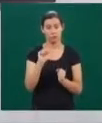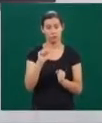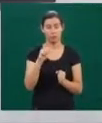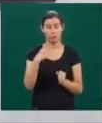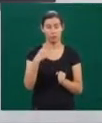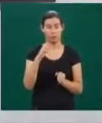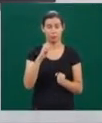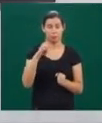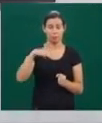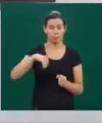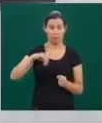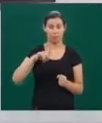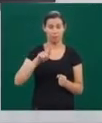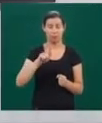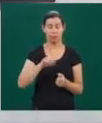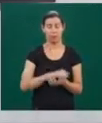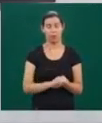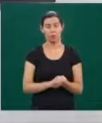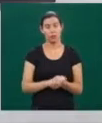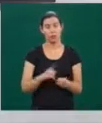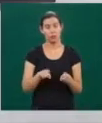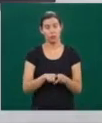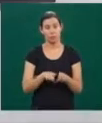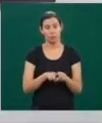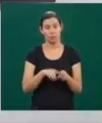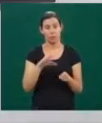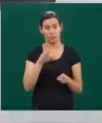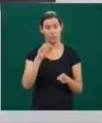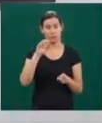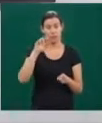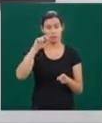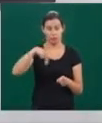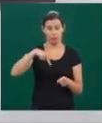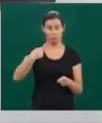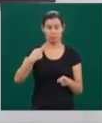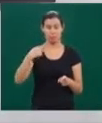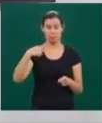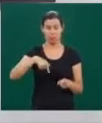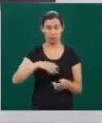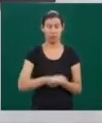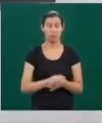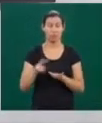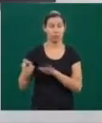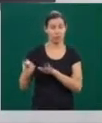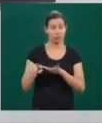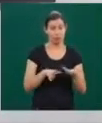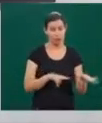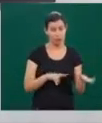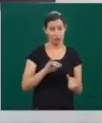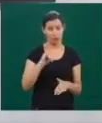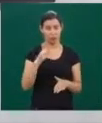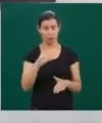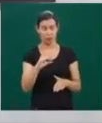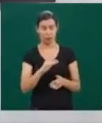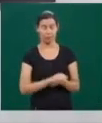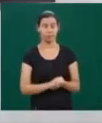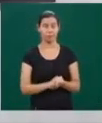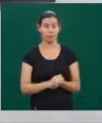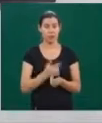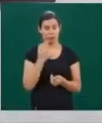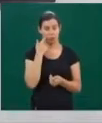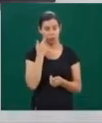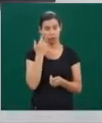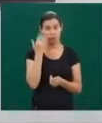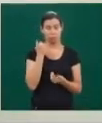Conselho Nacional de Desenvolvimento Científico e Tecnológico, CNPq, promovem a Semana de Iniciação Científica. Gislene Rodrigues traz